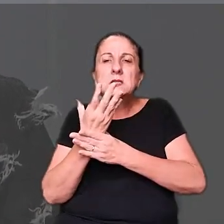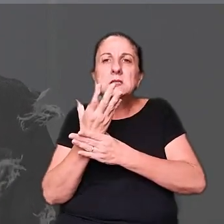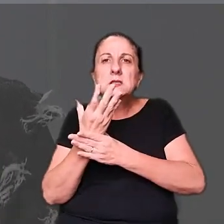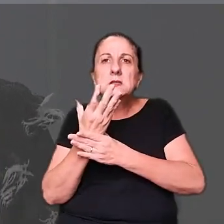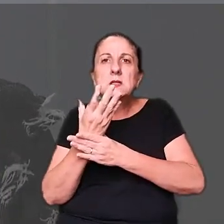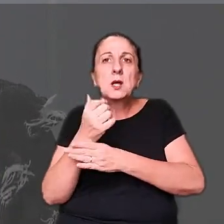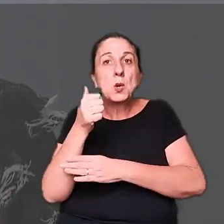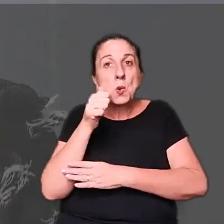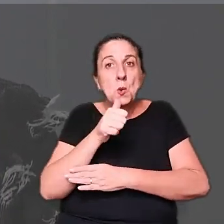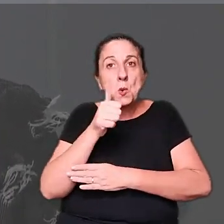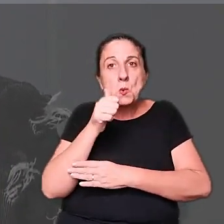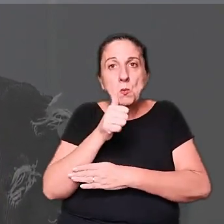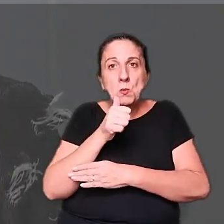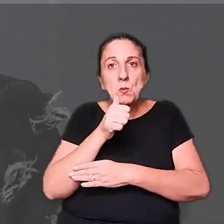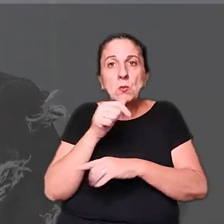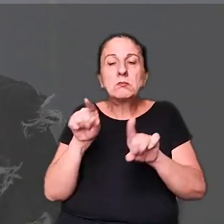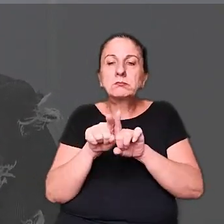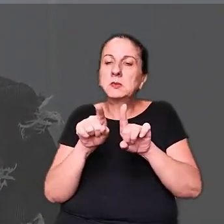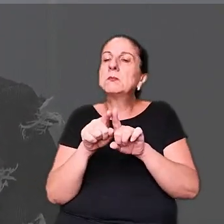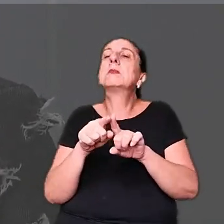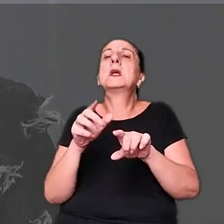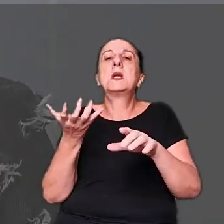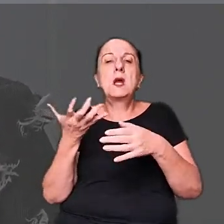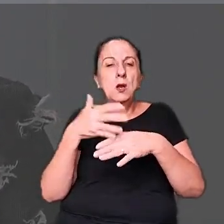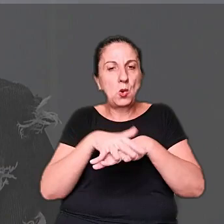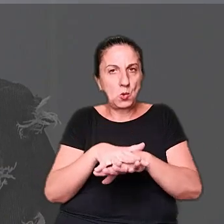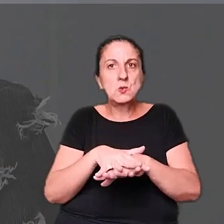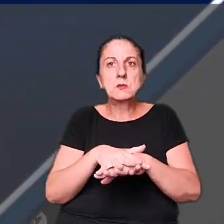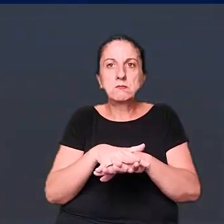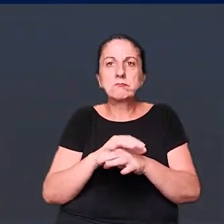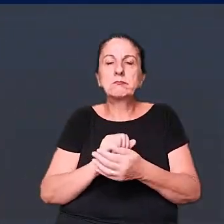uma ouvidoria da mulher como de inclusão.